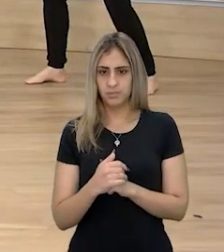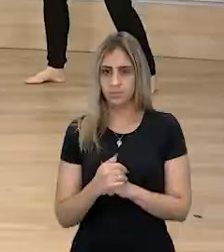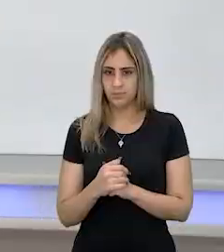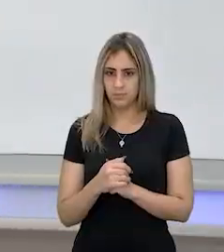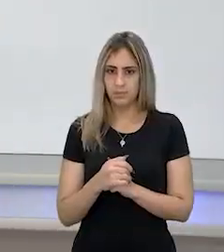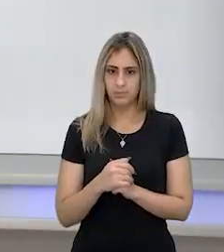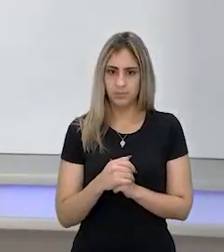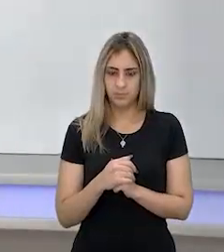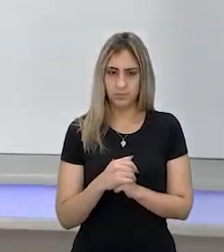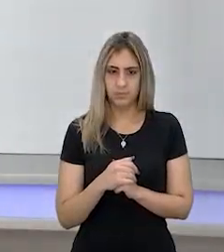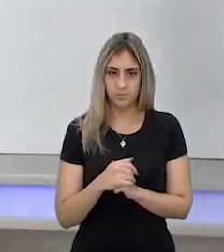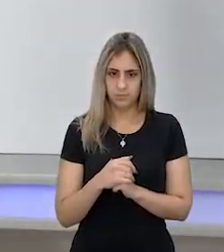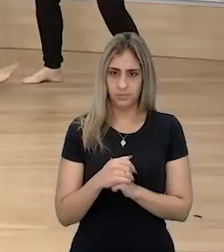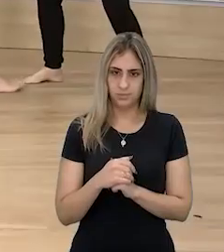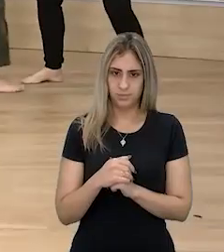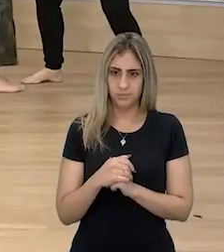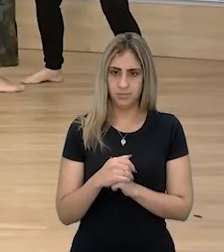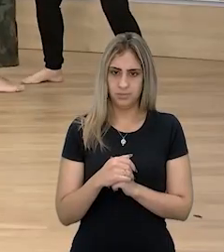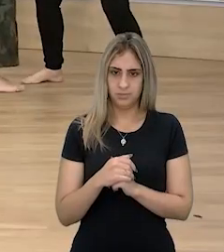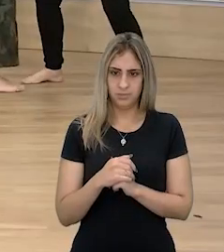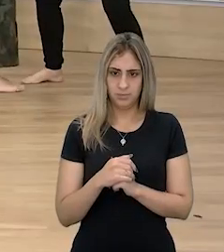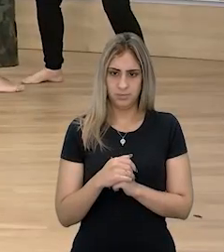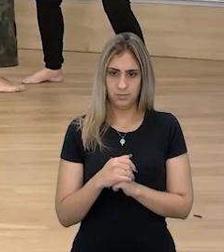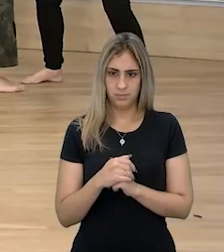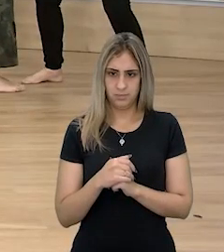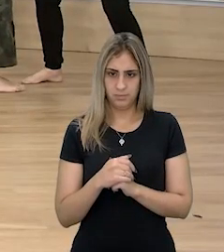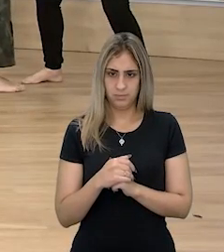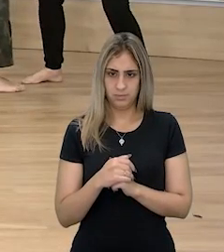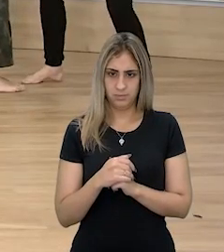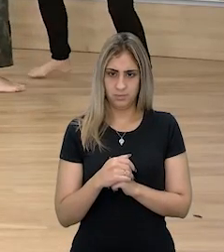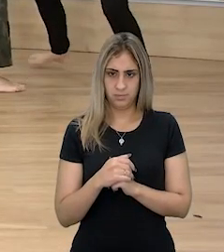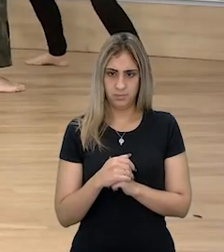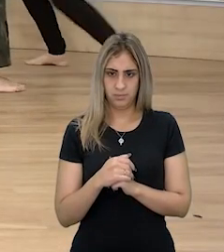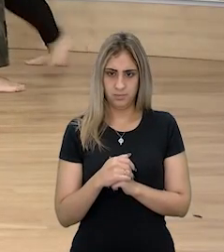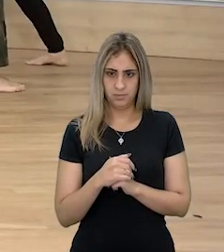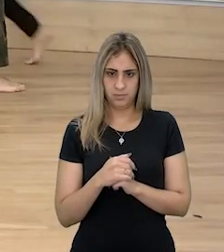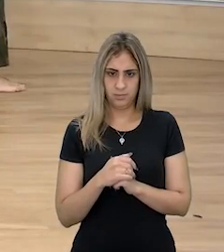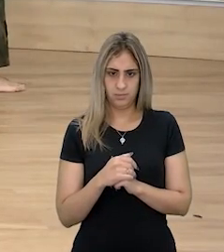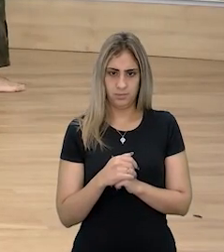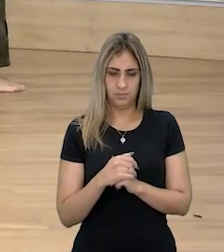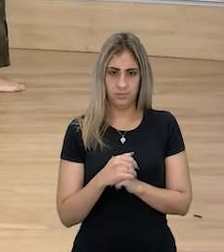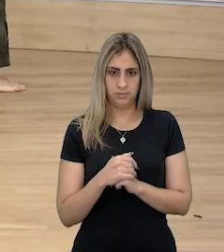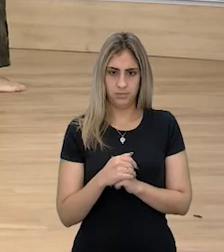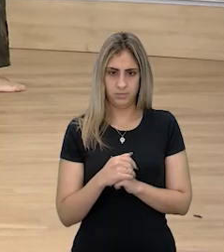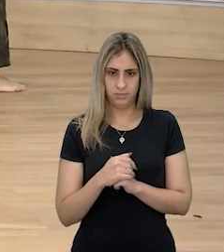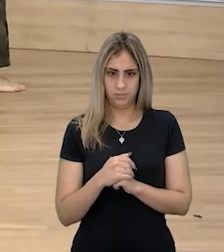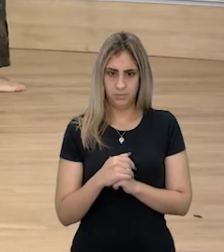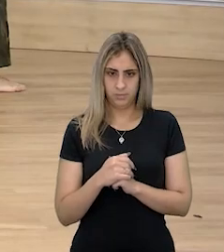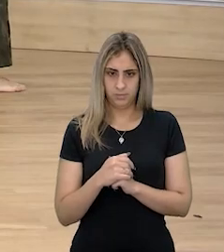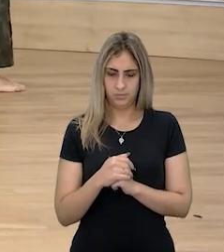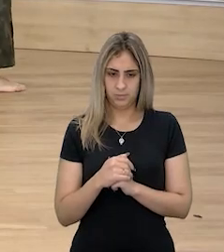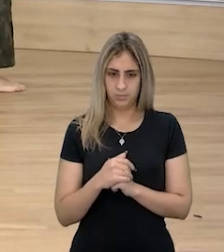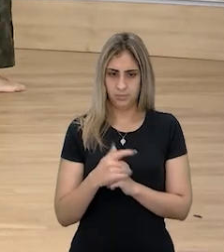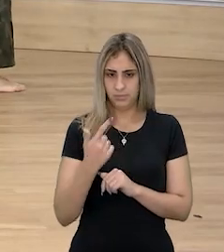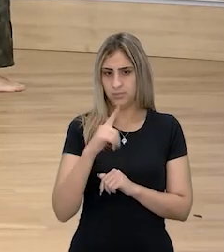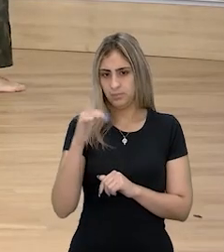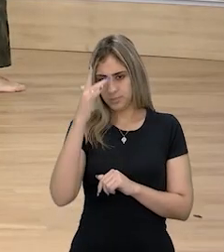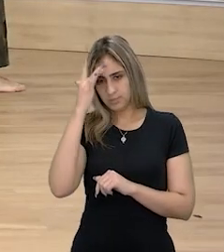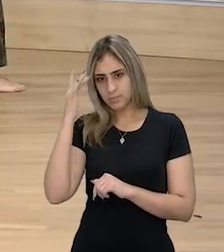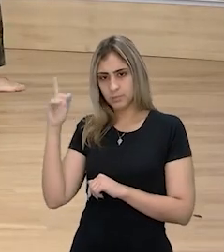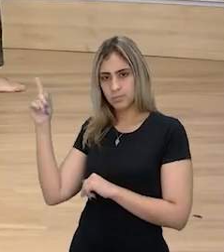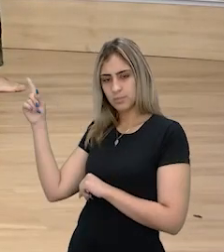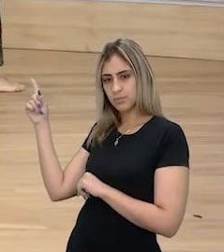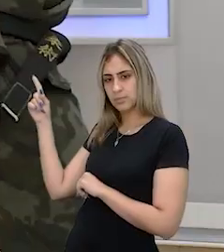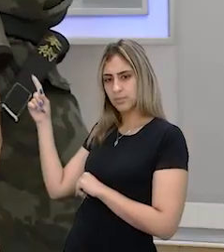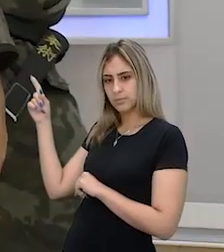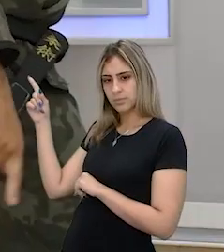Vou dar um soco à altura do rosto dela. Puf, bati. Aí passa por trás. Aí vem outra aqui, é isso? Outra pessoa. Ou pode